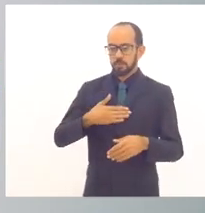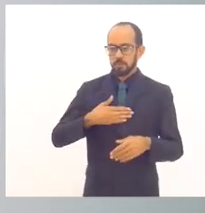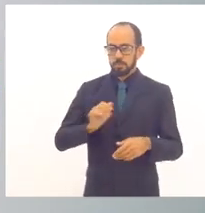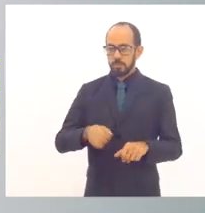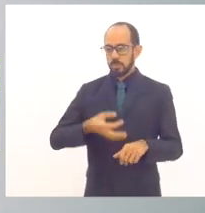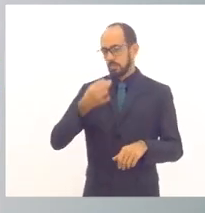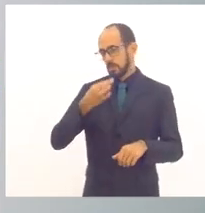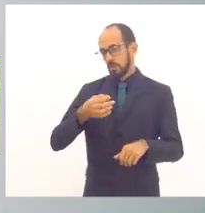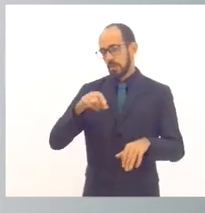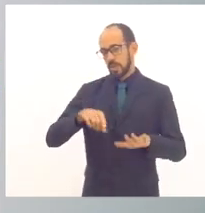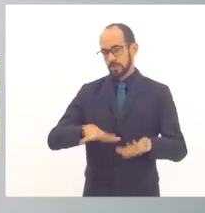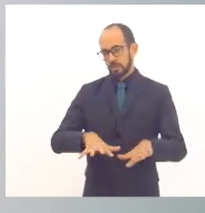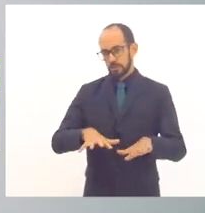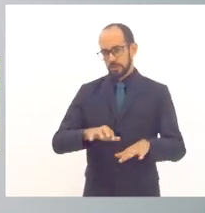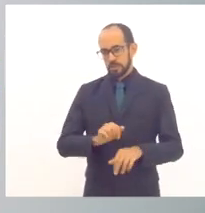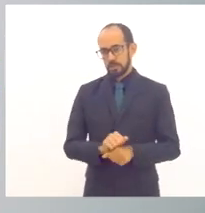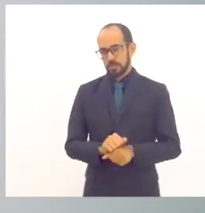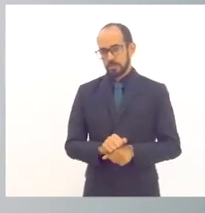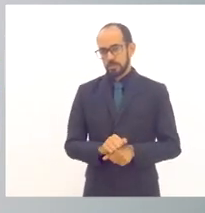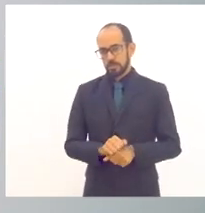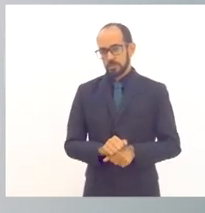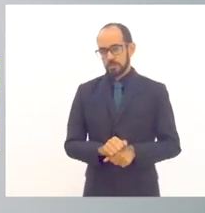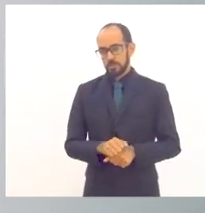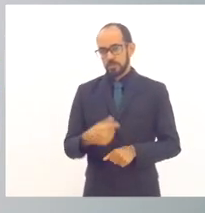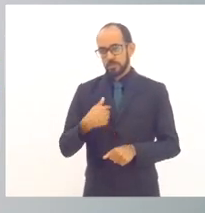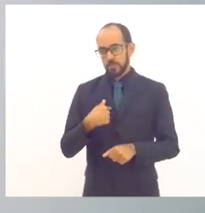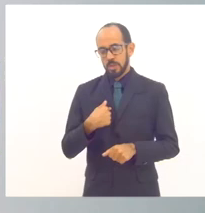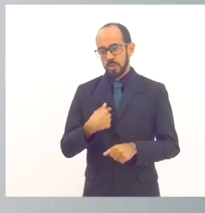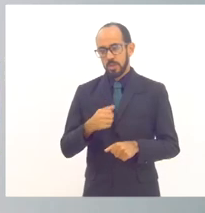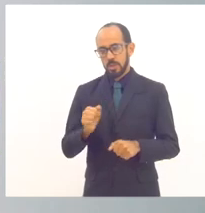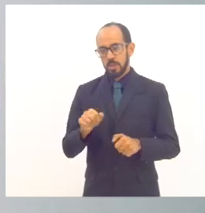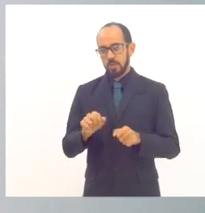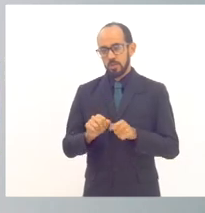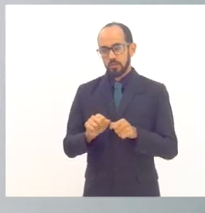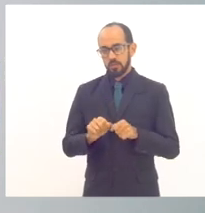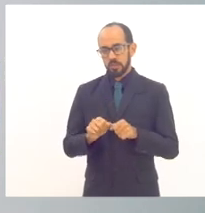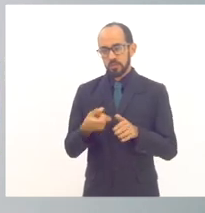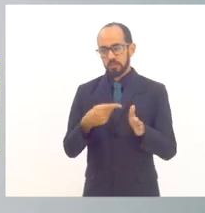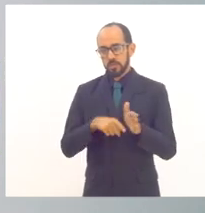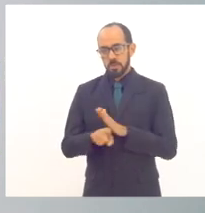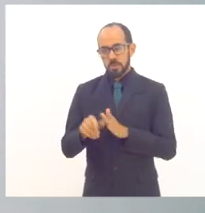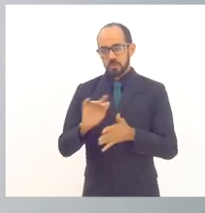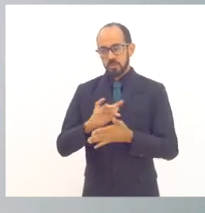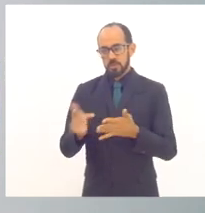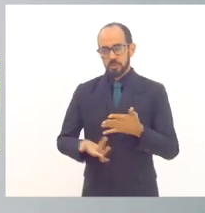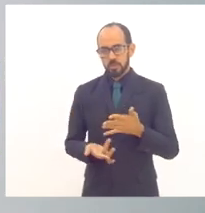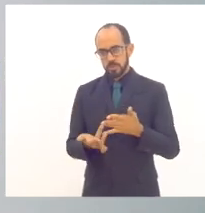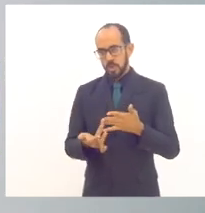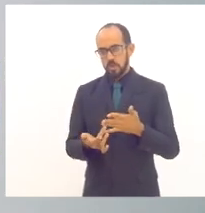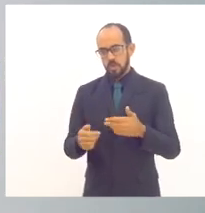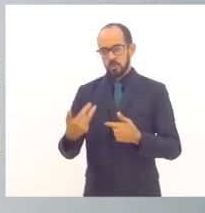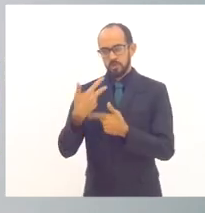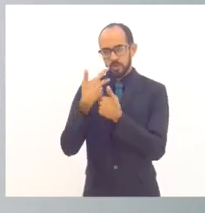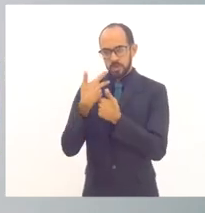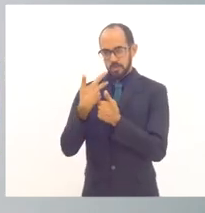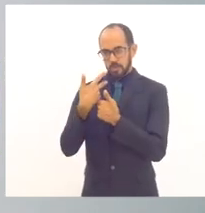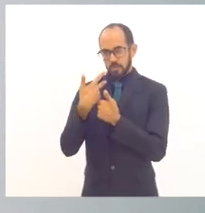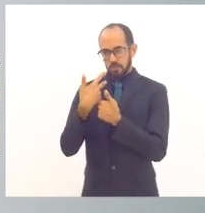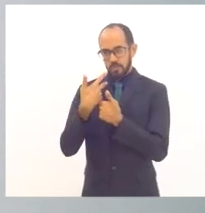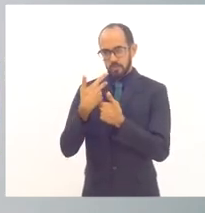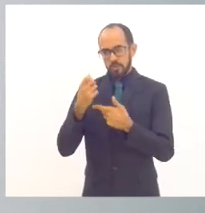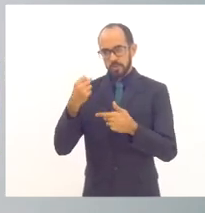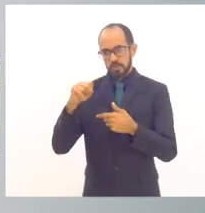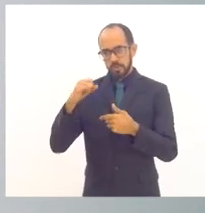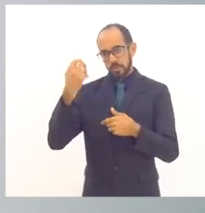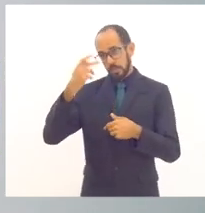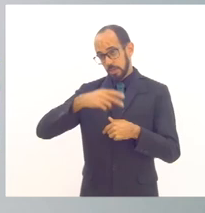galera. É, eu só fiz uma simples pergunta em rede social, gravando um vídeo, que se alguém tivesse